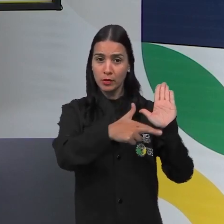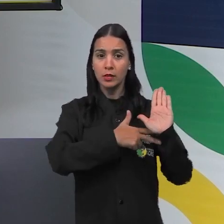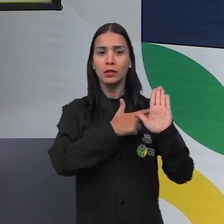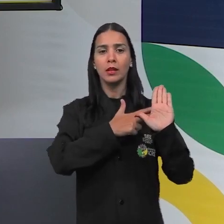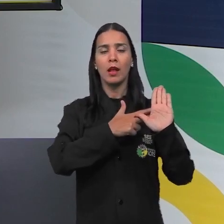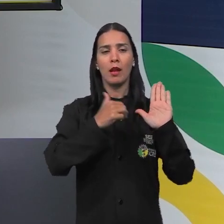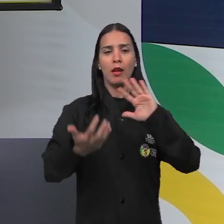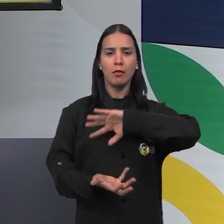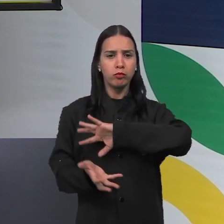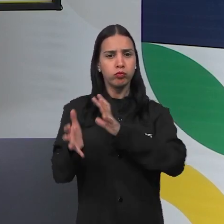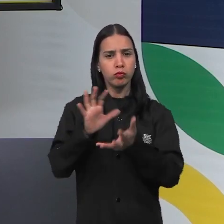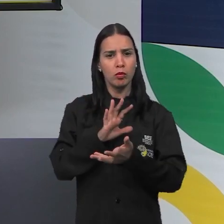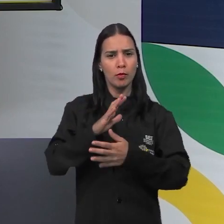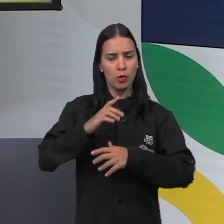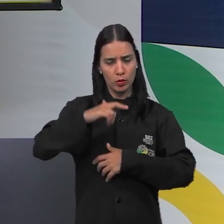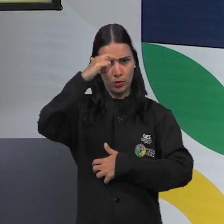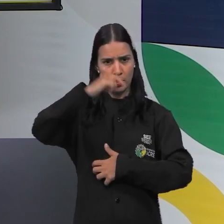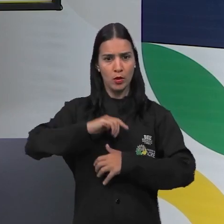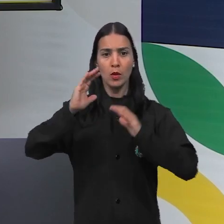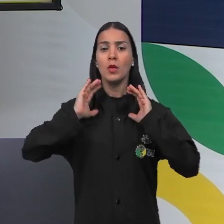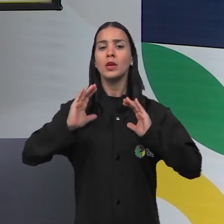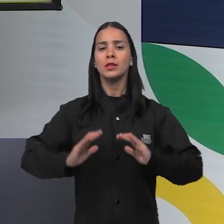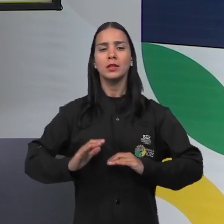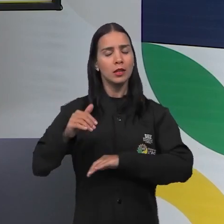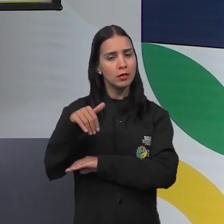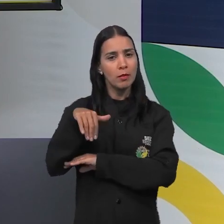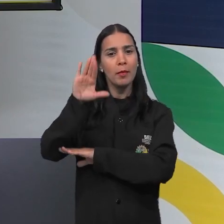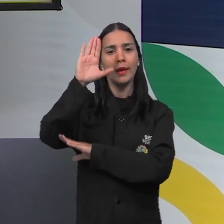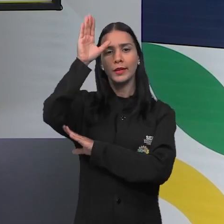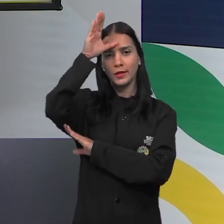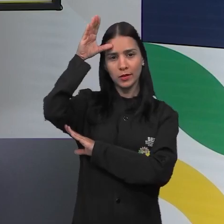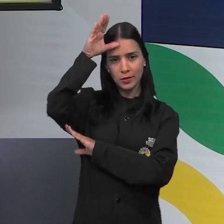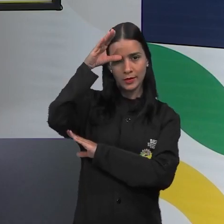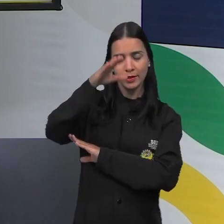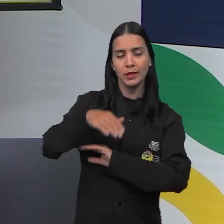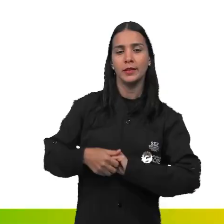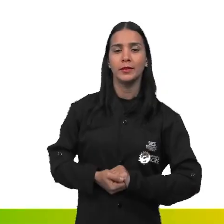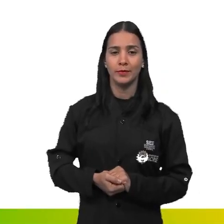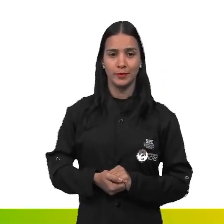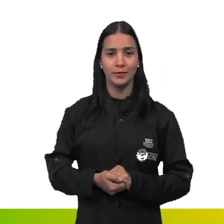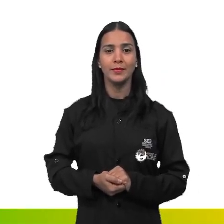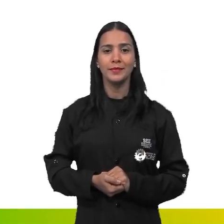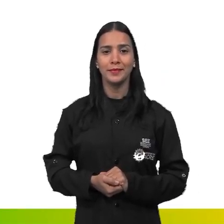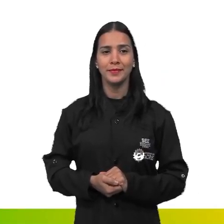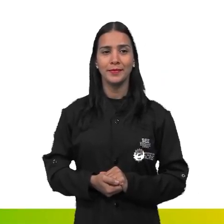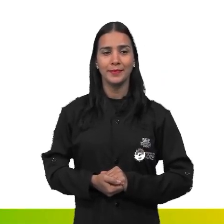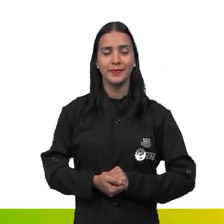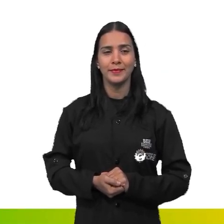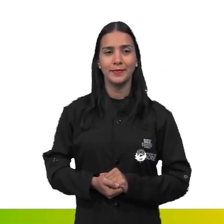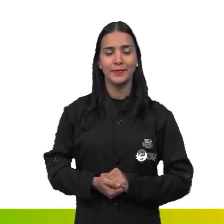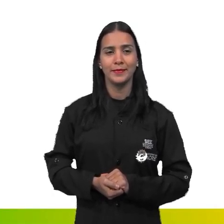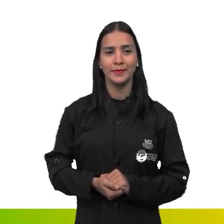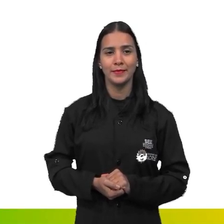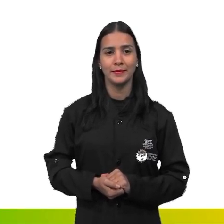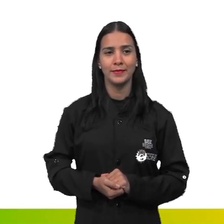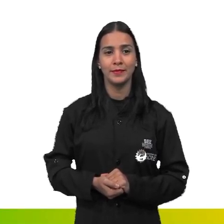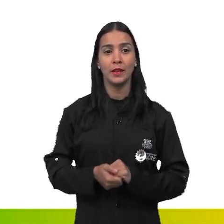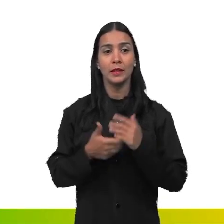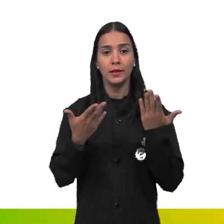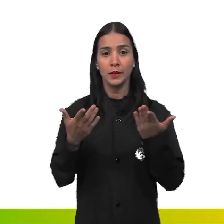tornar um cidadão mais consciente dos seus atos, ok? Então, vamos avançar mais um pouquinho. Aqui só para a